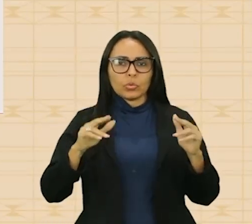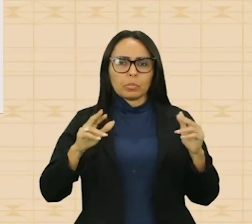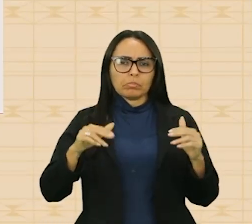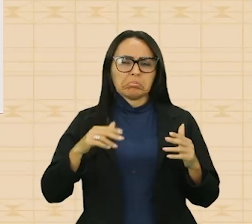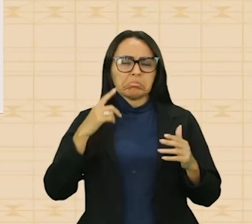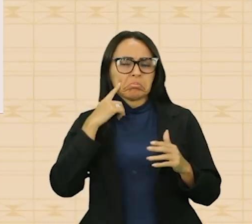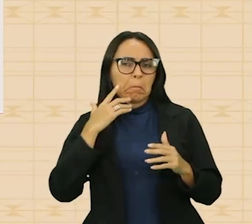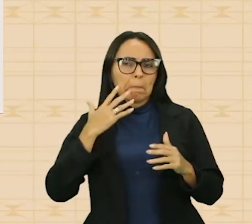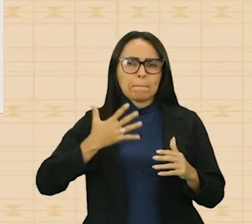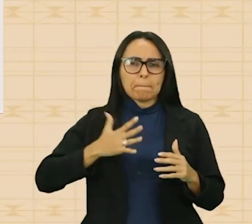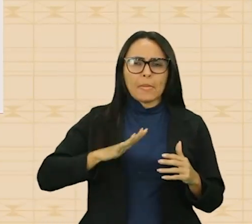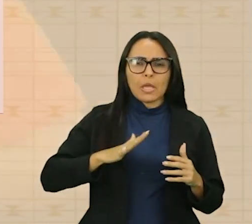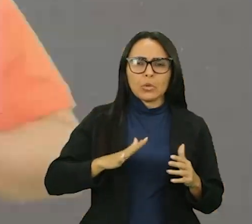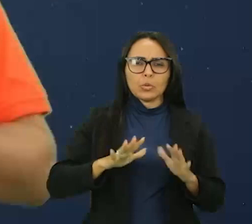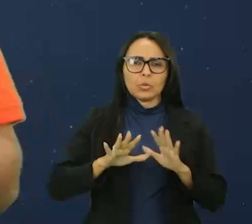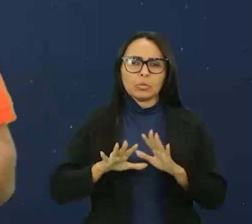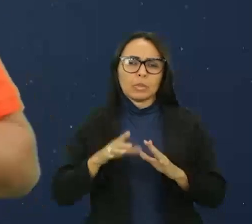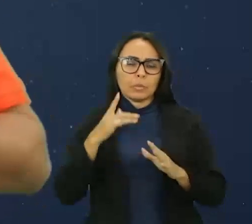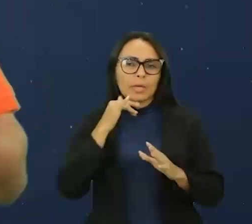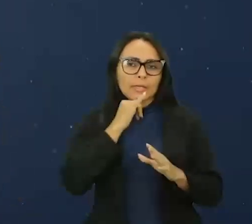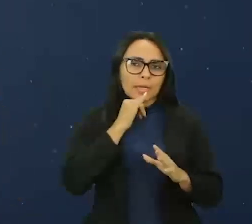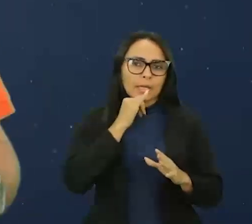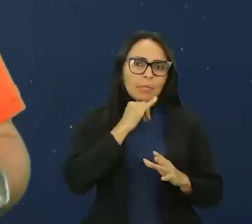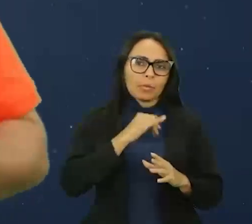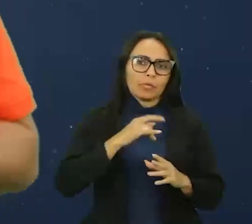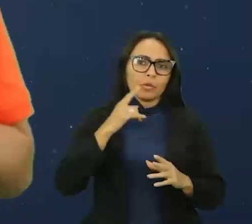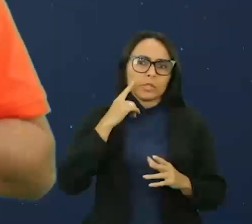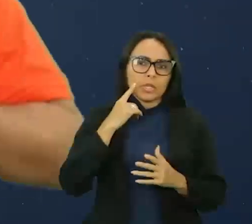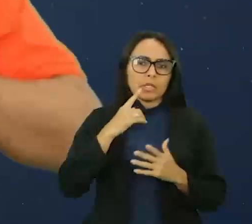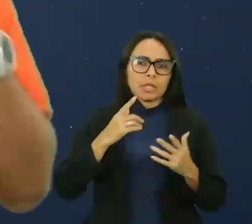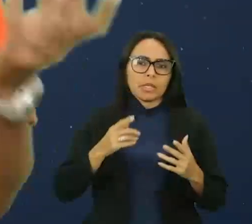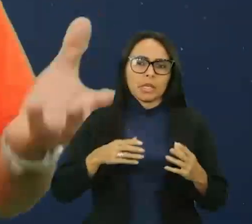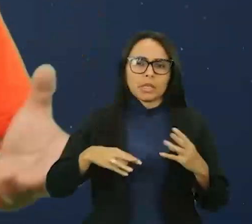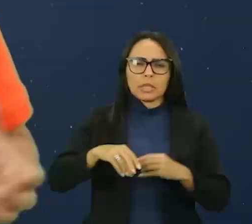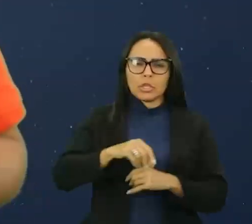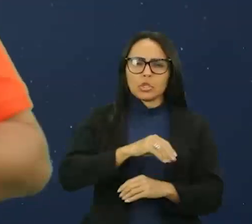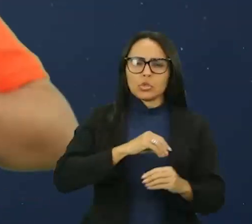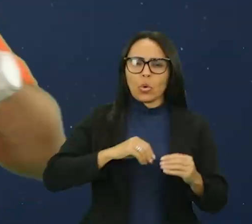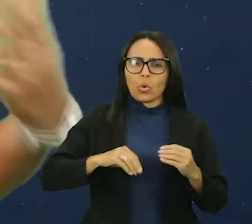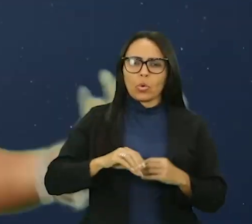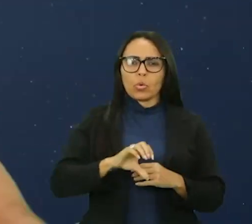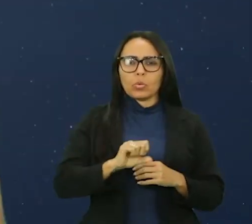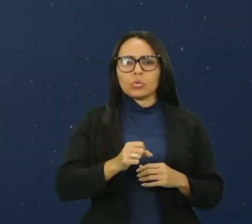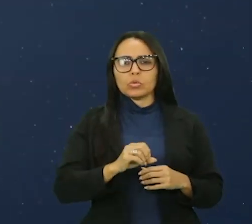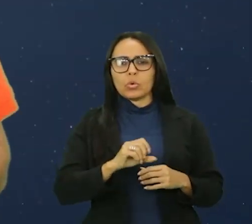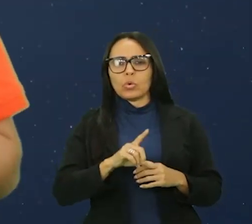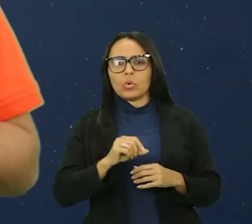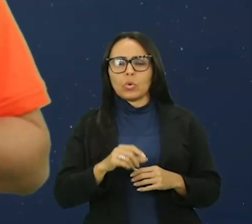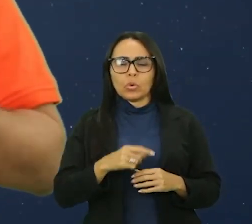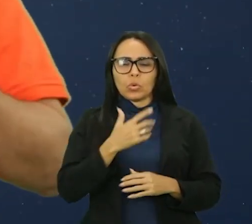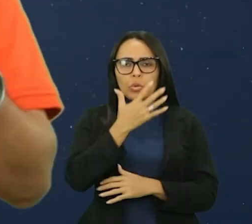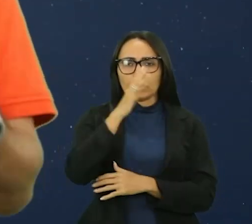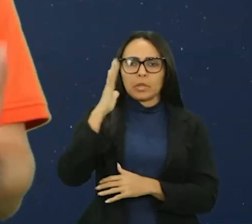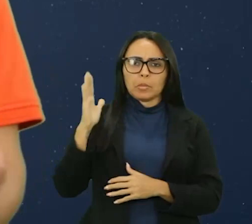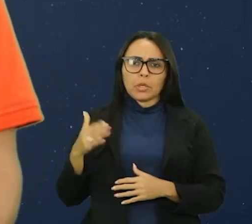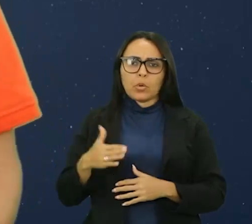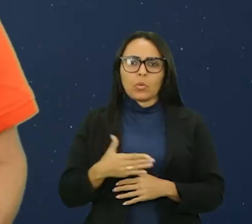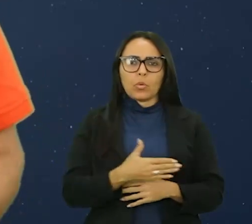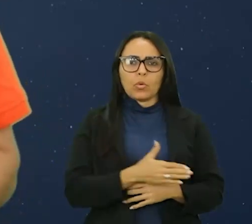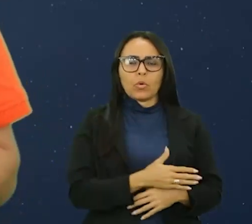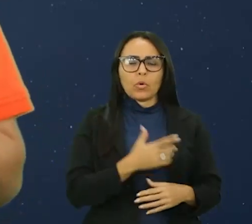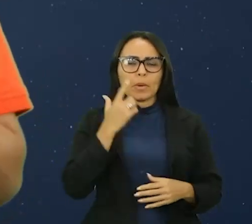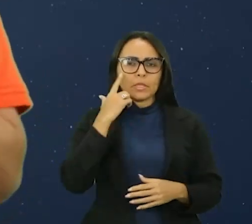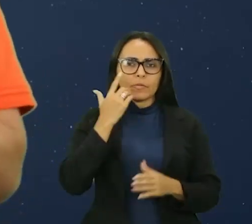coringa. Porque se você, por exemplo, for entender ali de solo, a natureza como um todo, né, de biomas, de formação